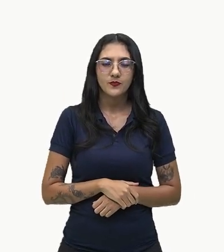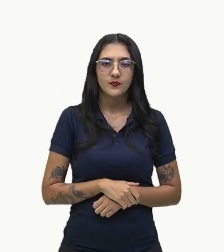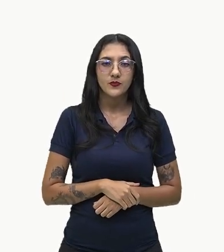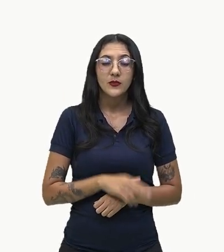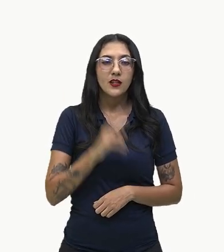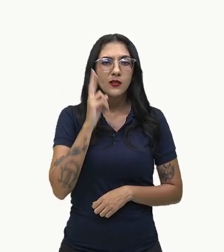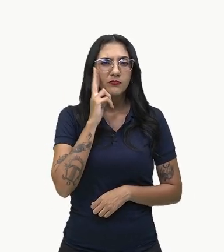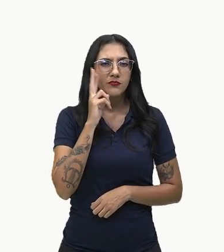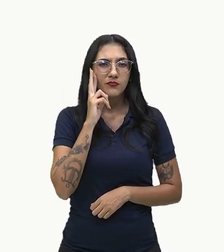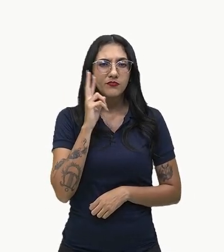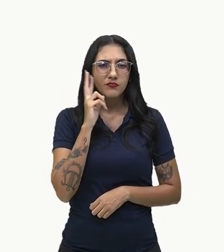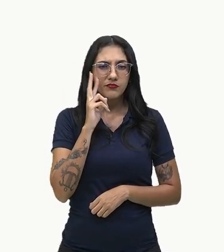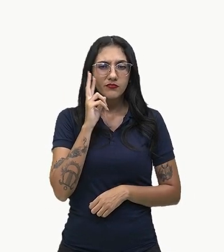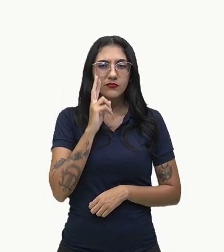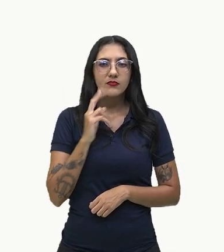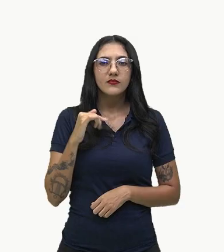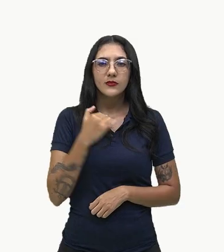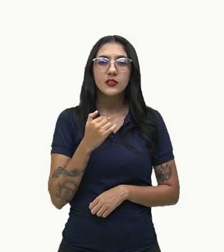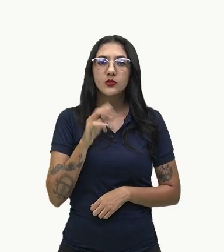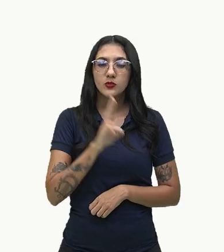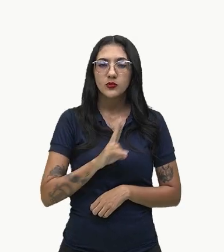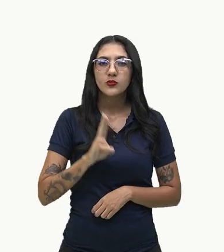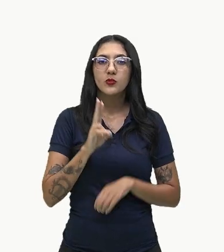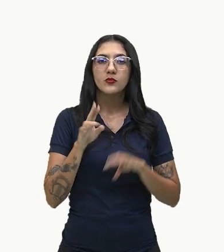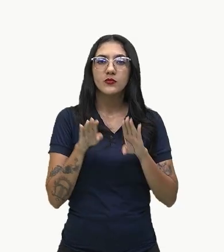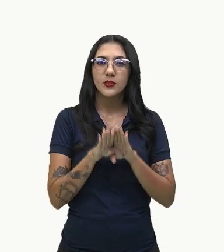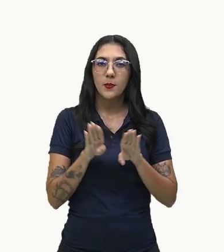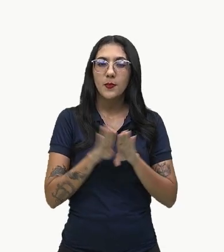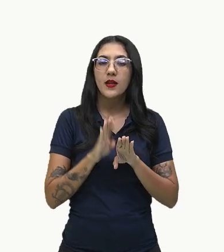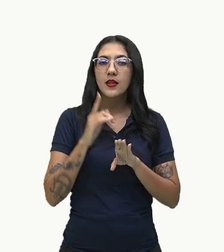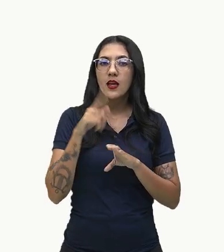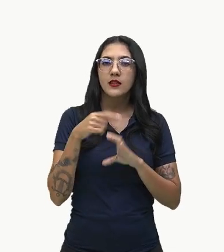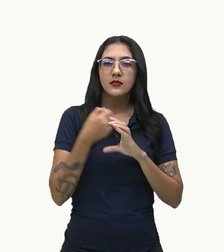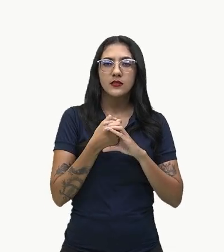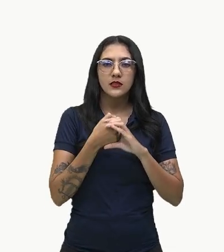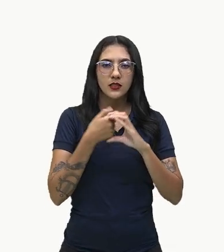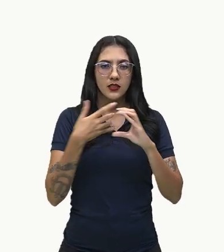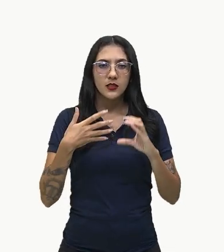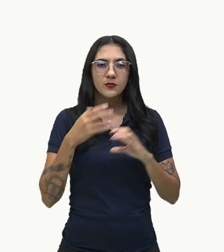frisa aqui, utilizando o nosso planisfério, que